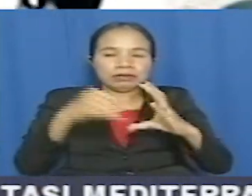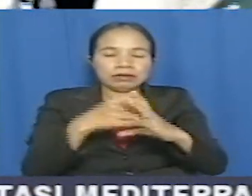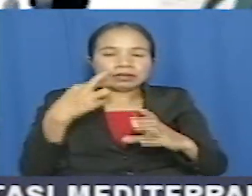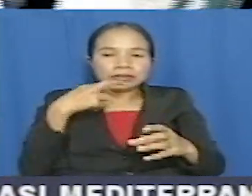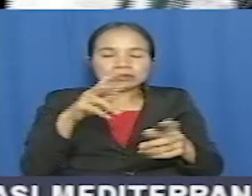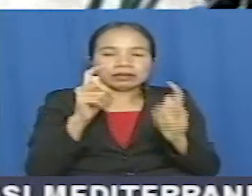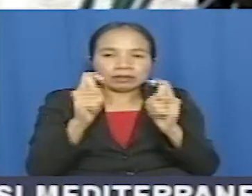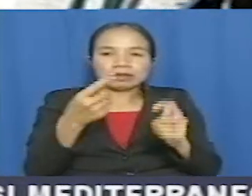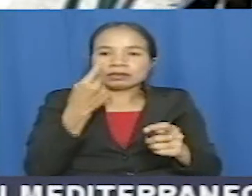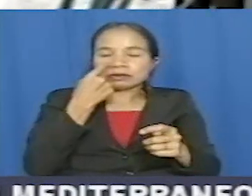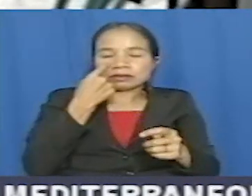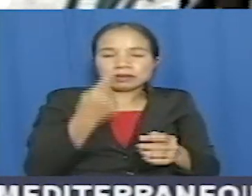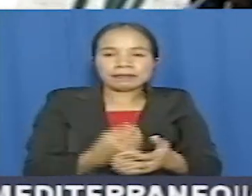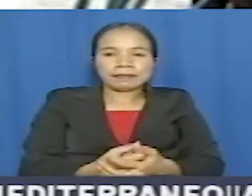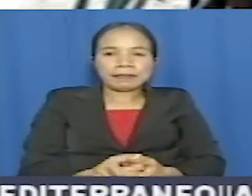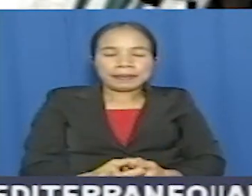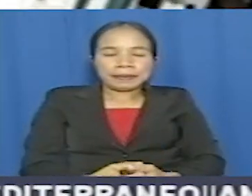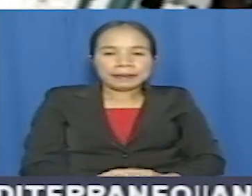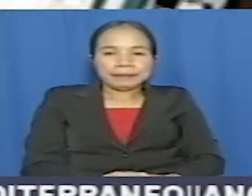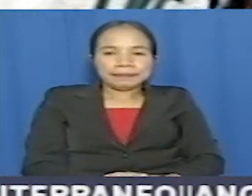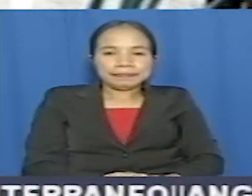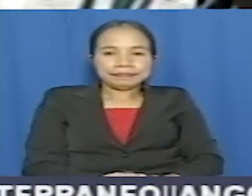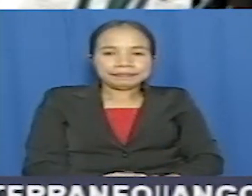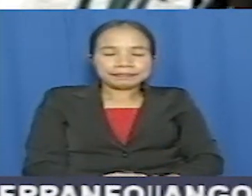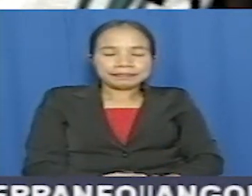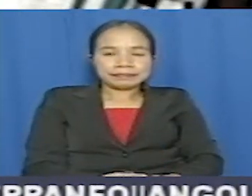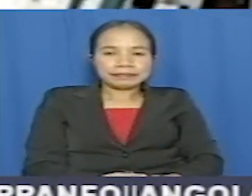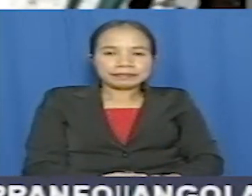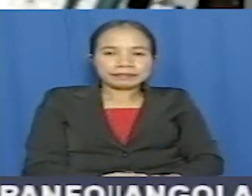resultado teste swab. Miguel Faluchai, Lucas Monteiro, RTTL.